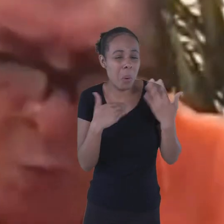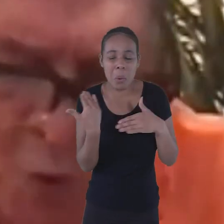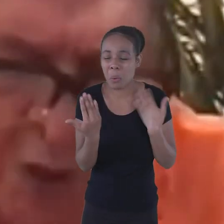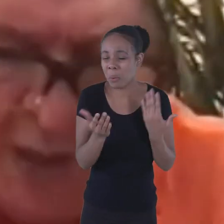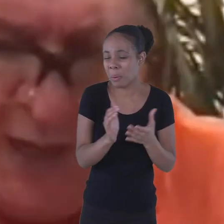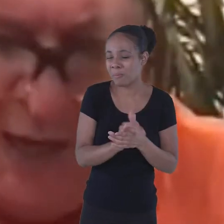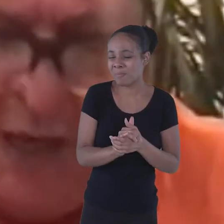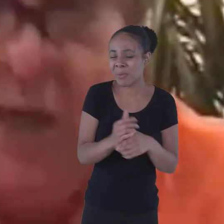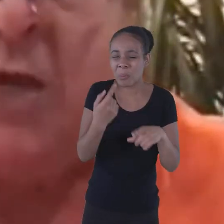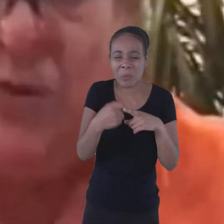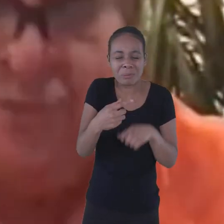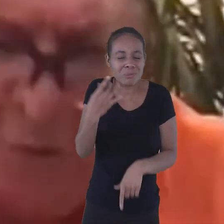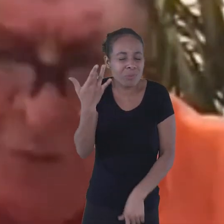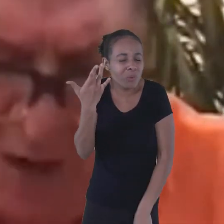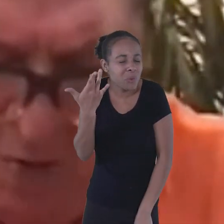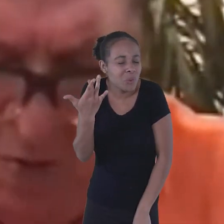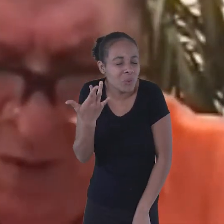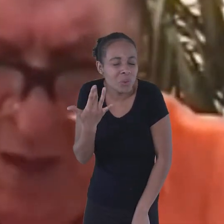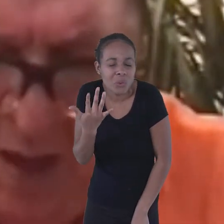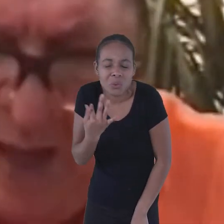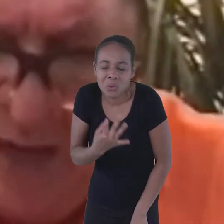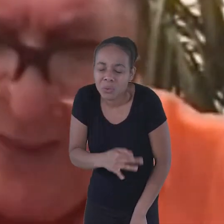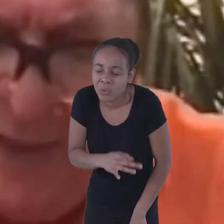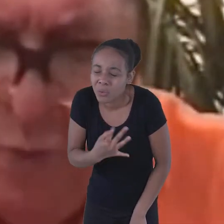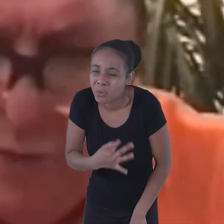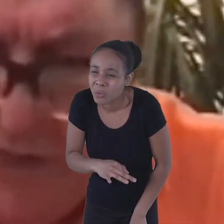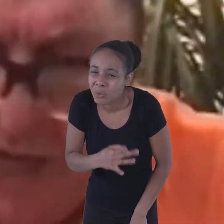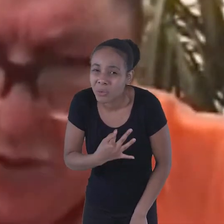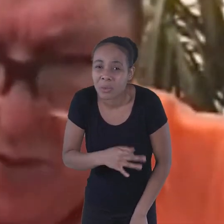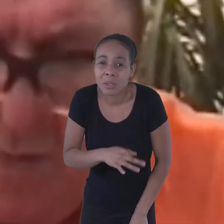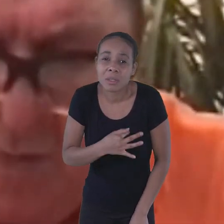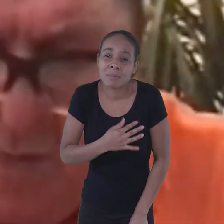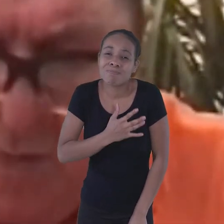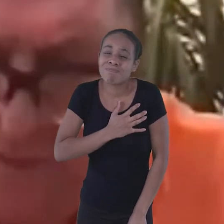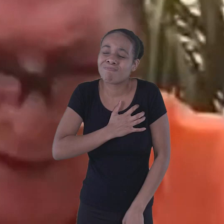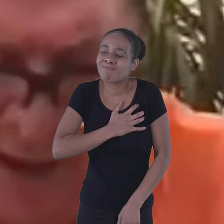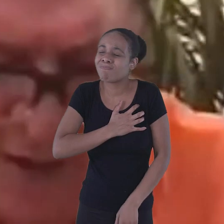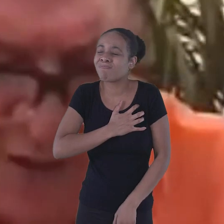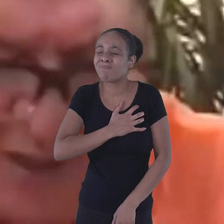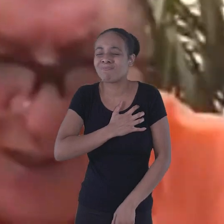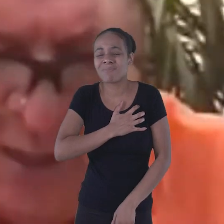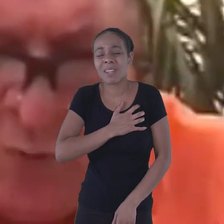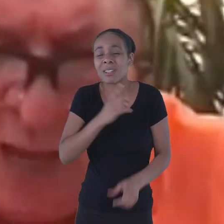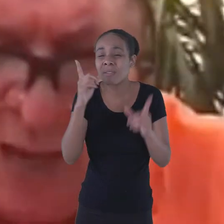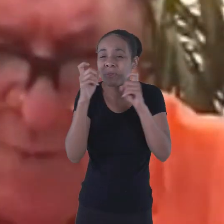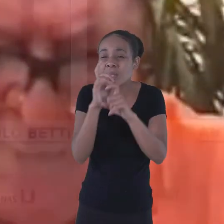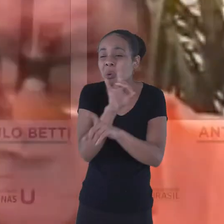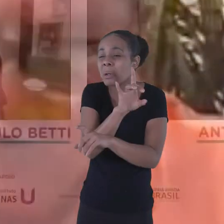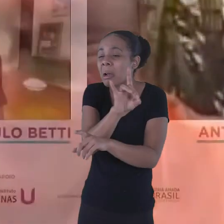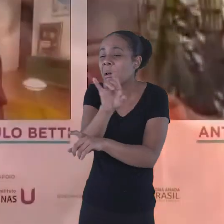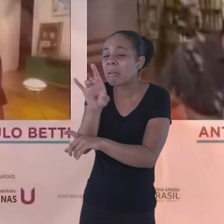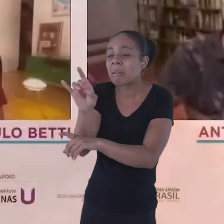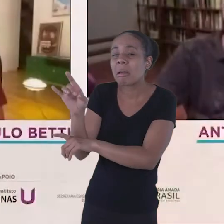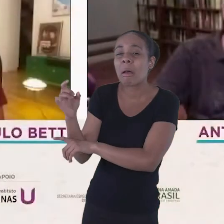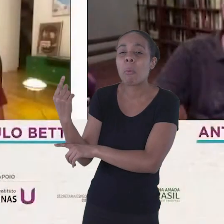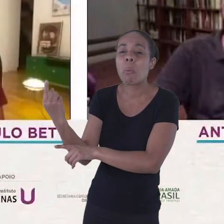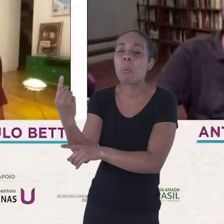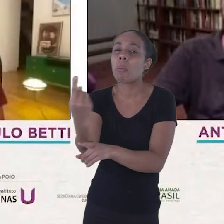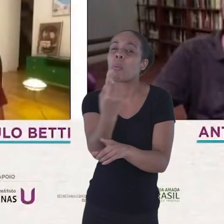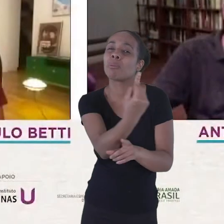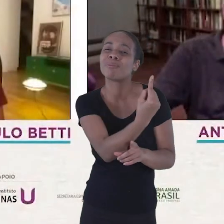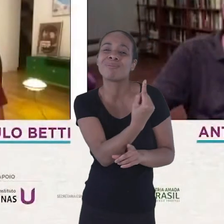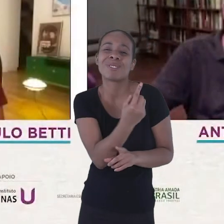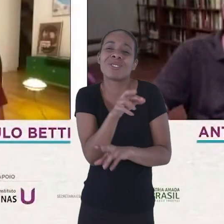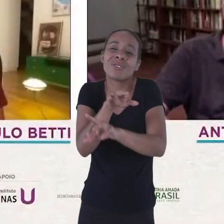é única e individual. Cada um sente de uma maneira diferente e não tem caminhos para encurtar